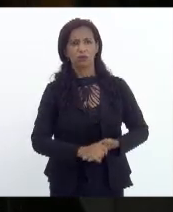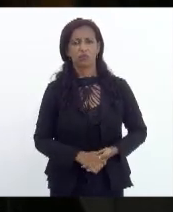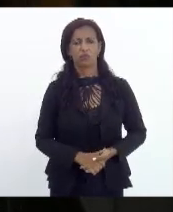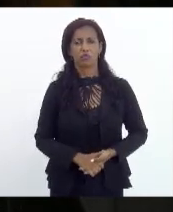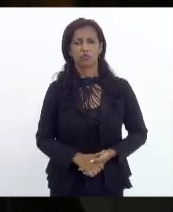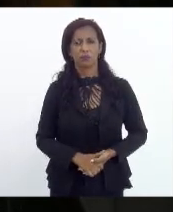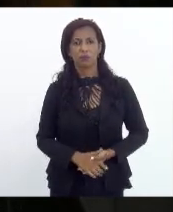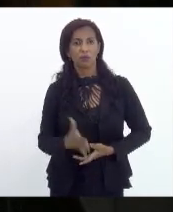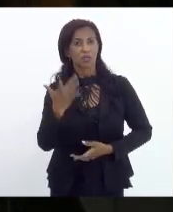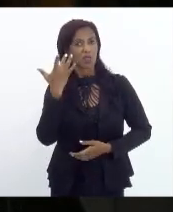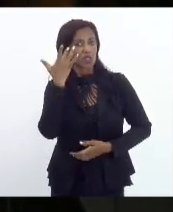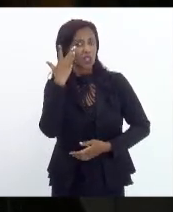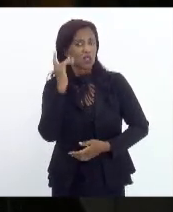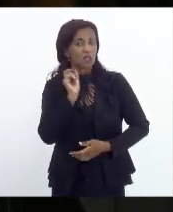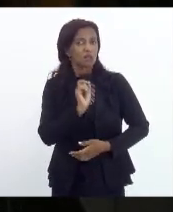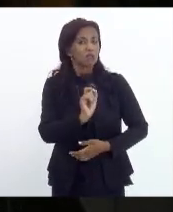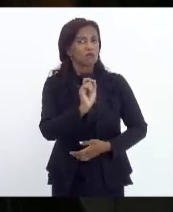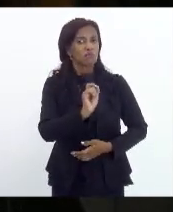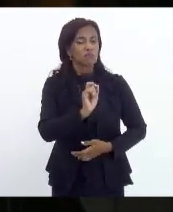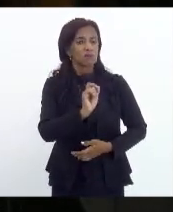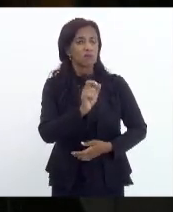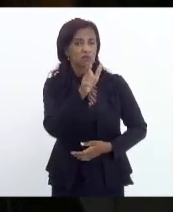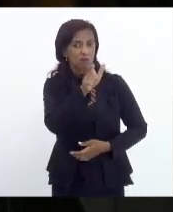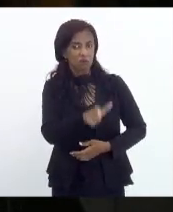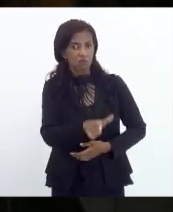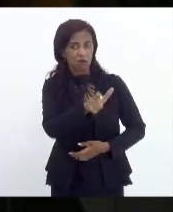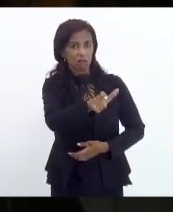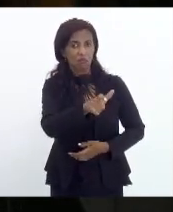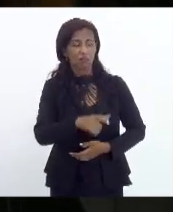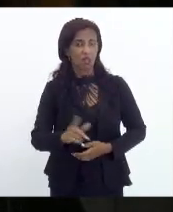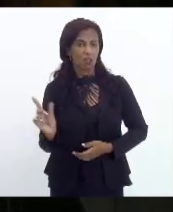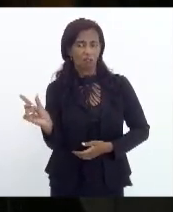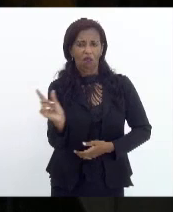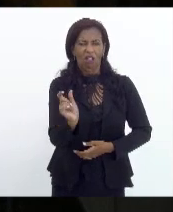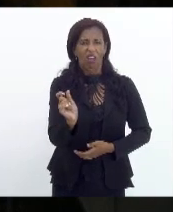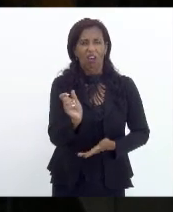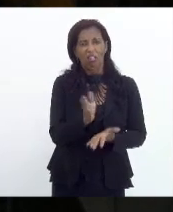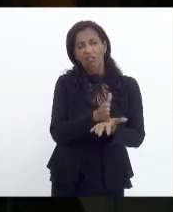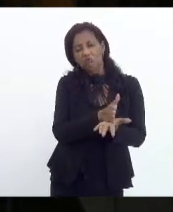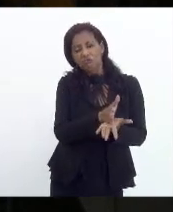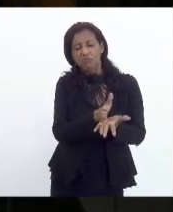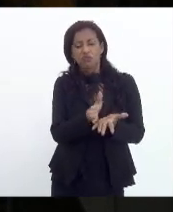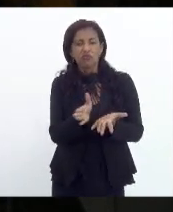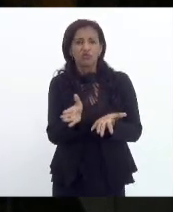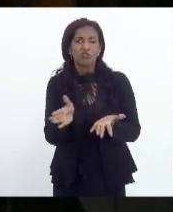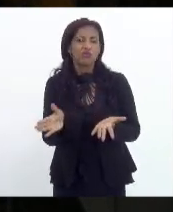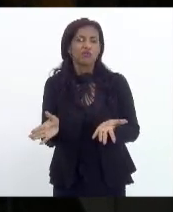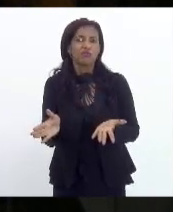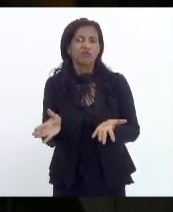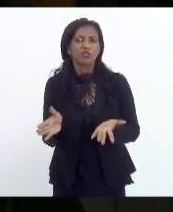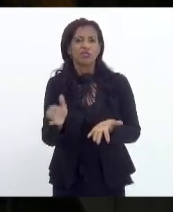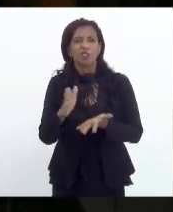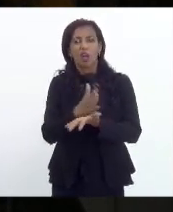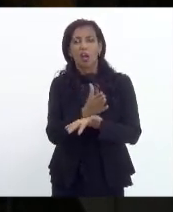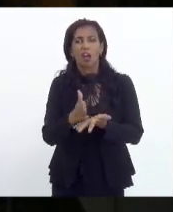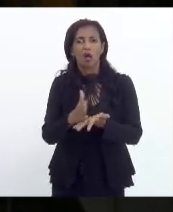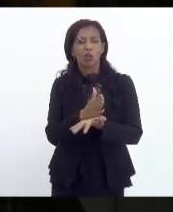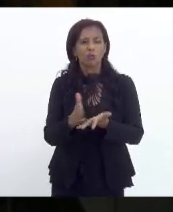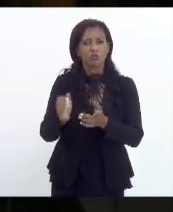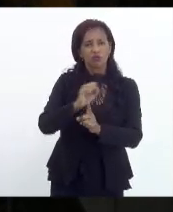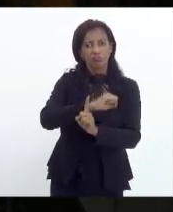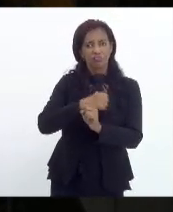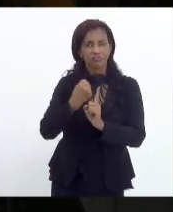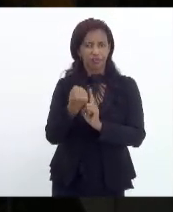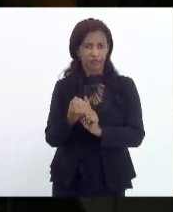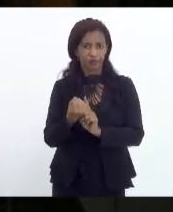e achar que isso é um pequeno desvio de alguns na nossa